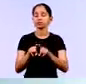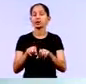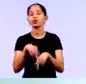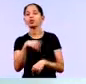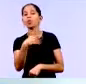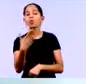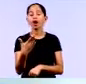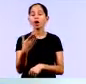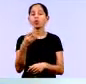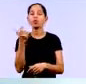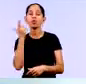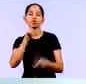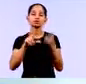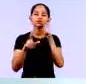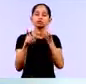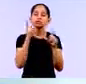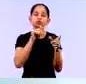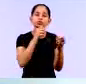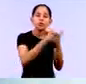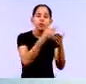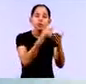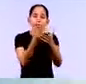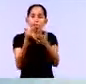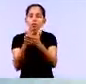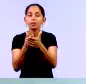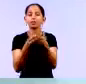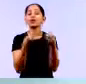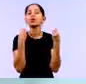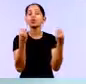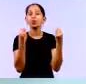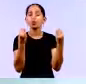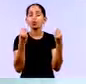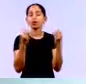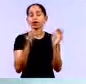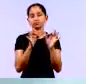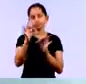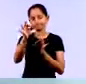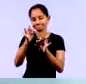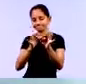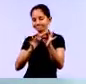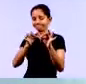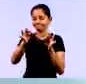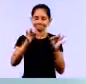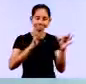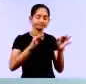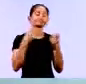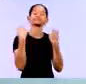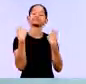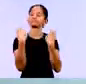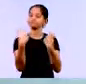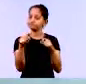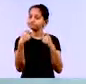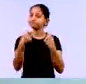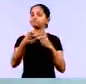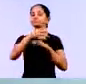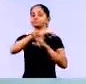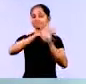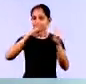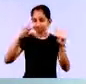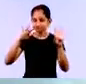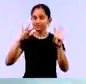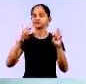dessa matéria-prima? Tá? Então, o quadro de matérias-primas, nós vamos necessitar desses aspectos